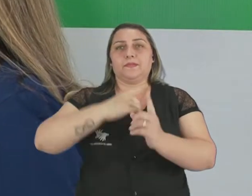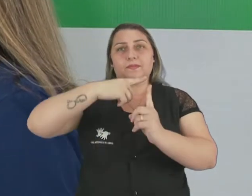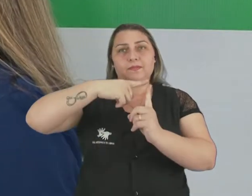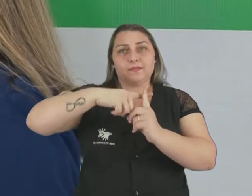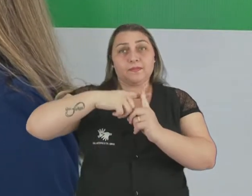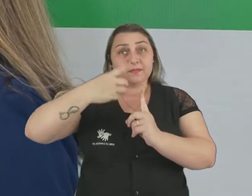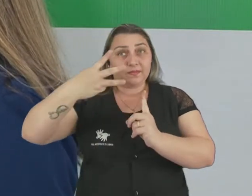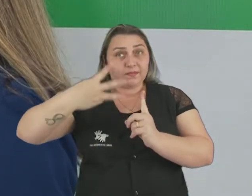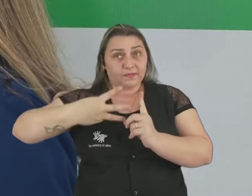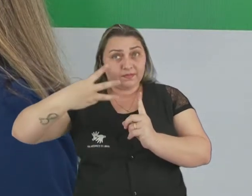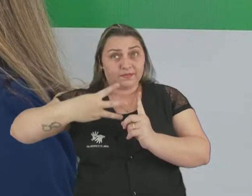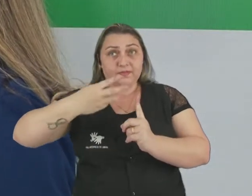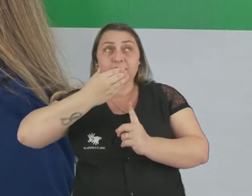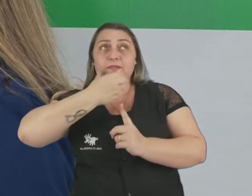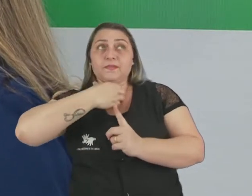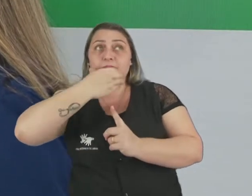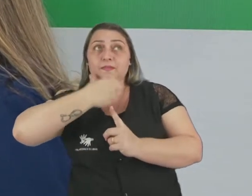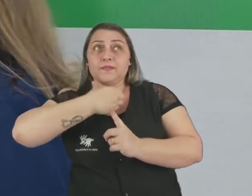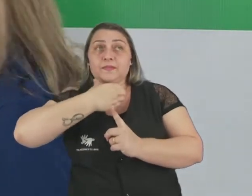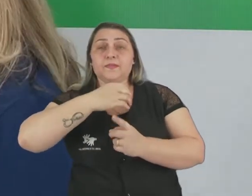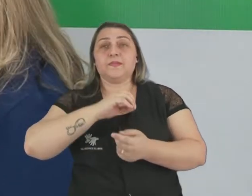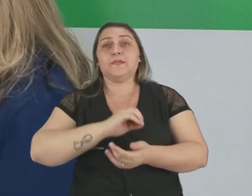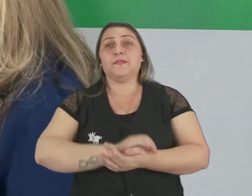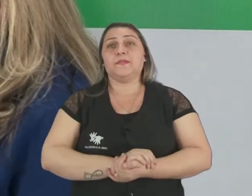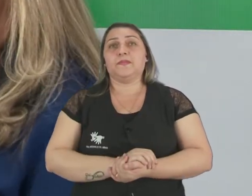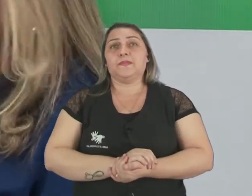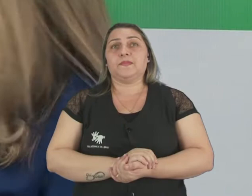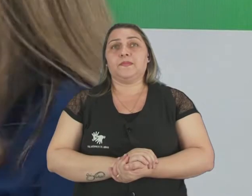mais 3 maçãs,